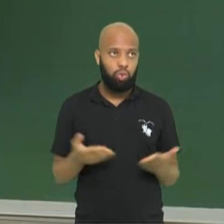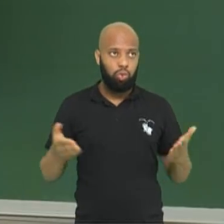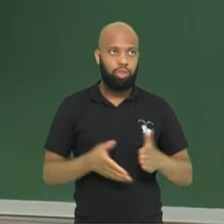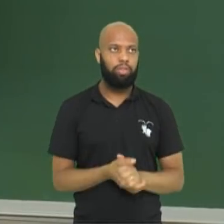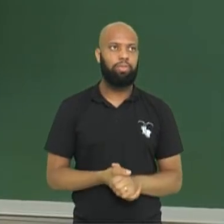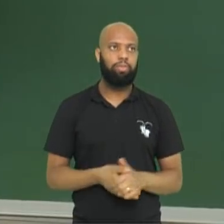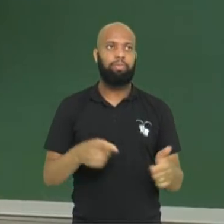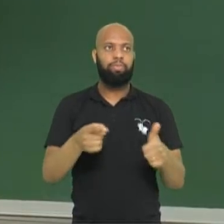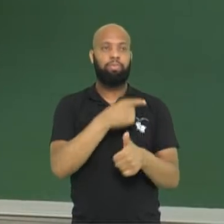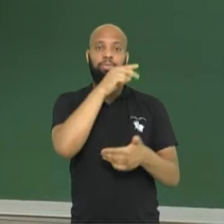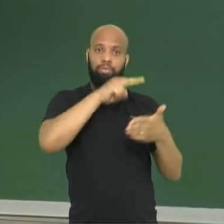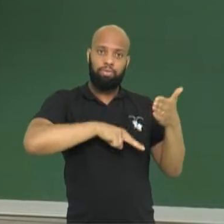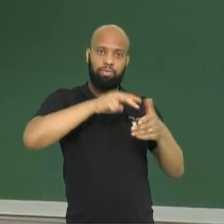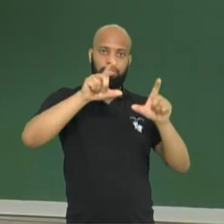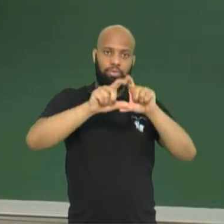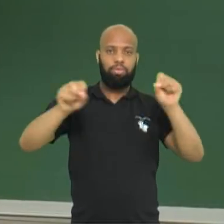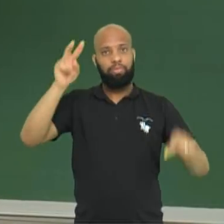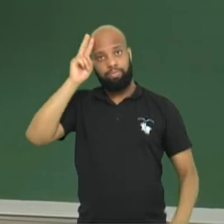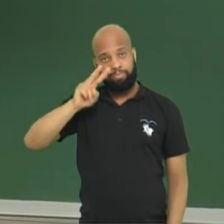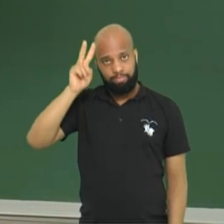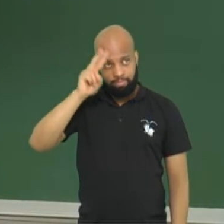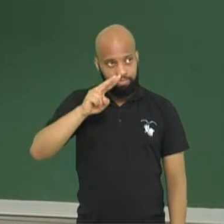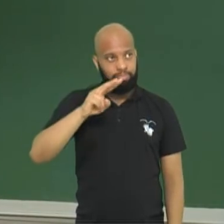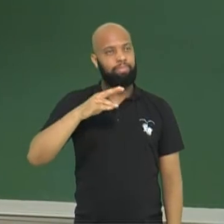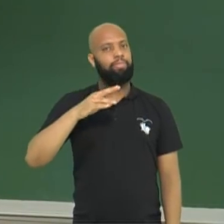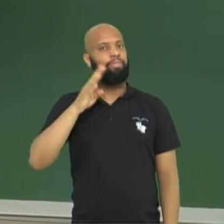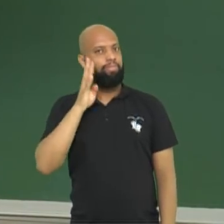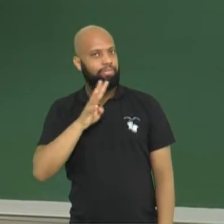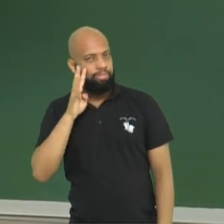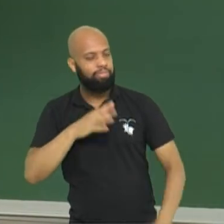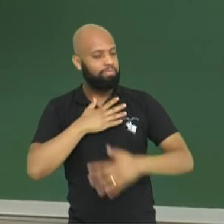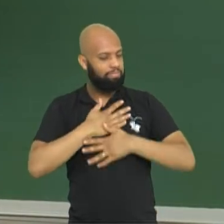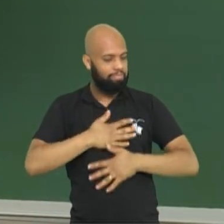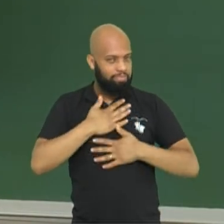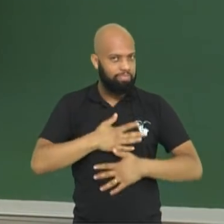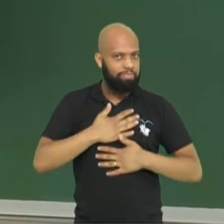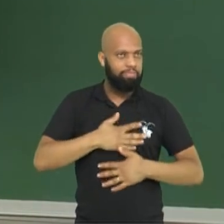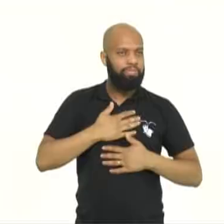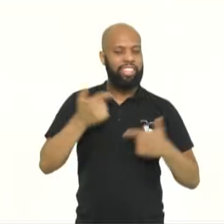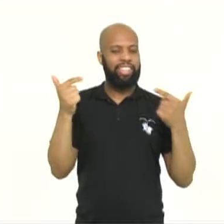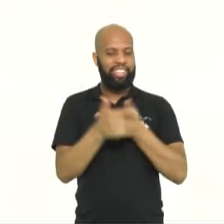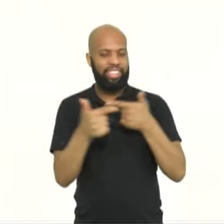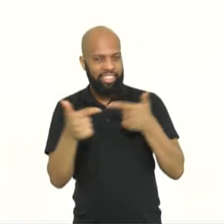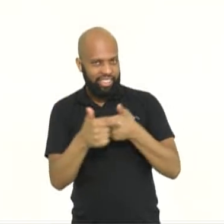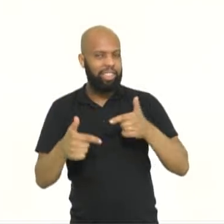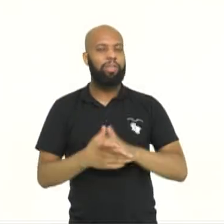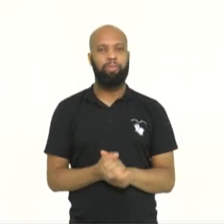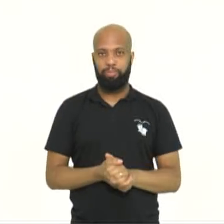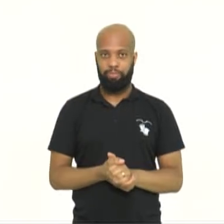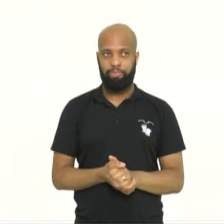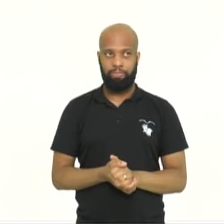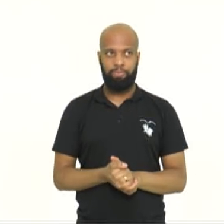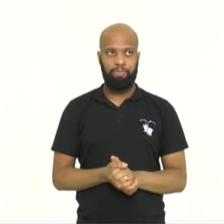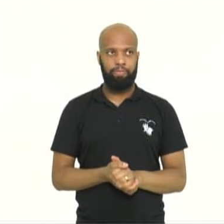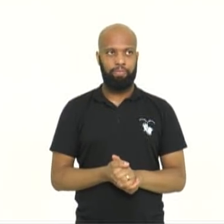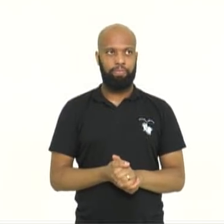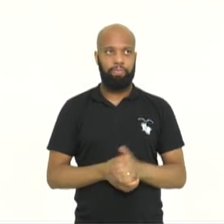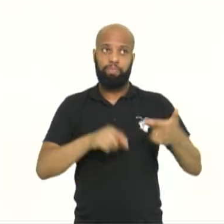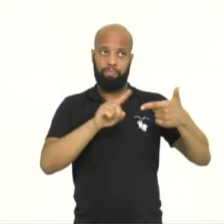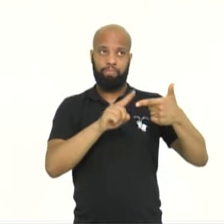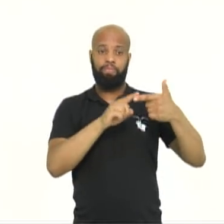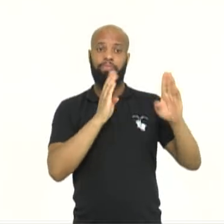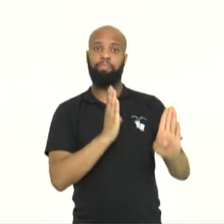tá bom? Nós lemos a tirinha, né? Foi muito legal o tema da tirinha, né? Engraçado, humorado, né?